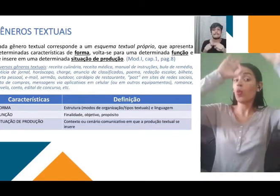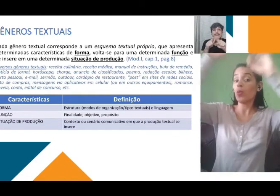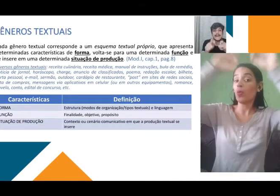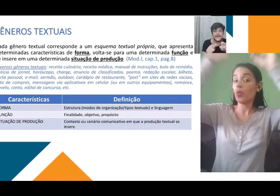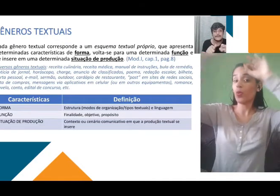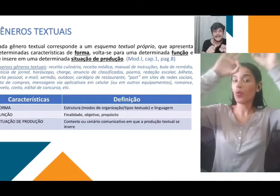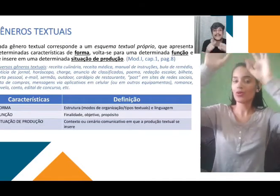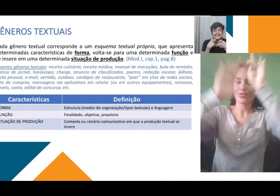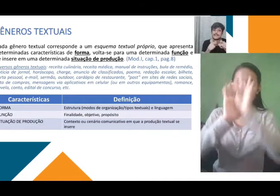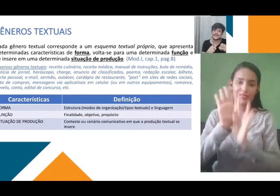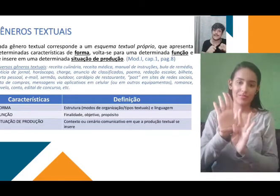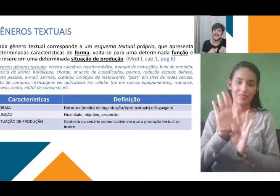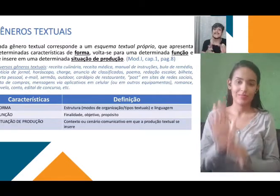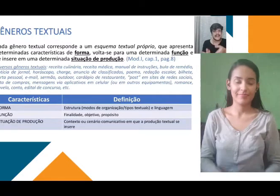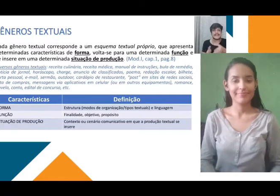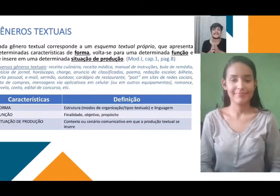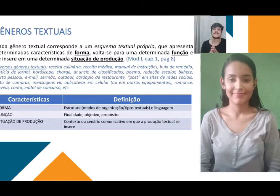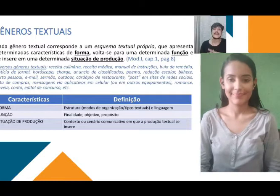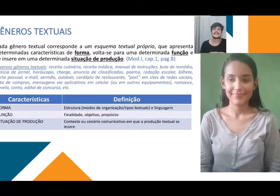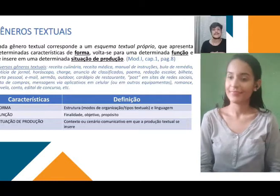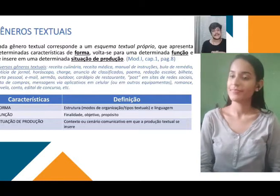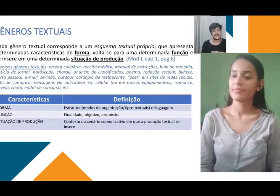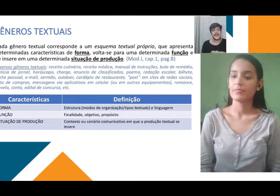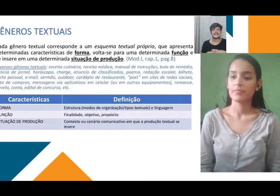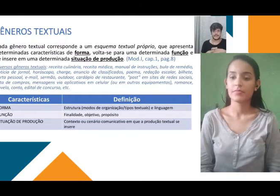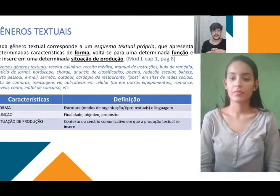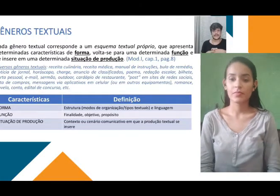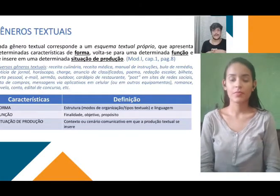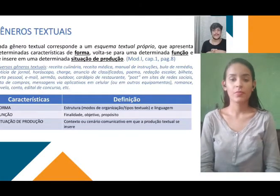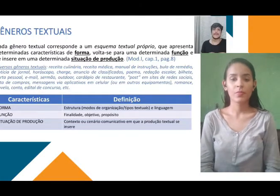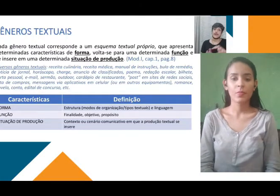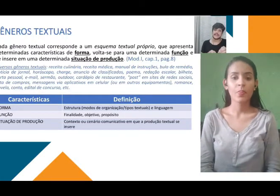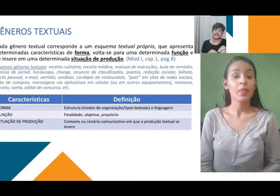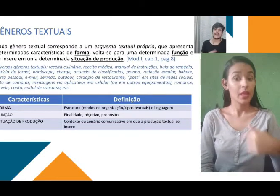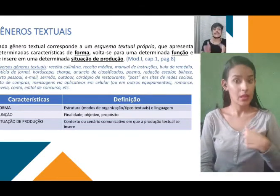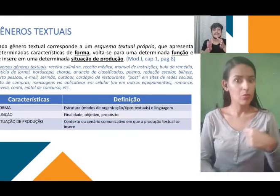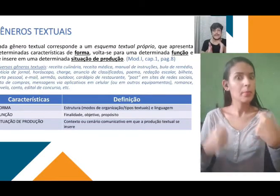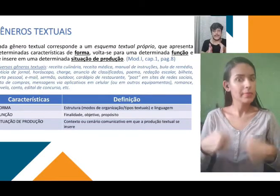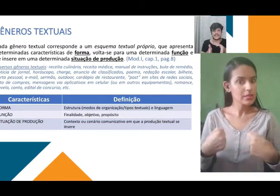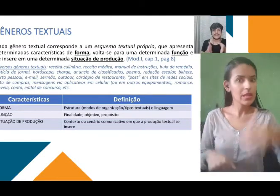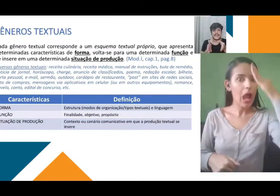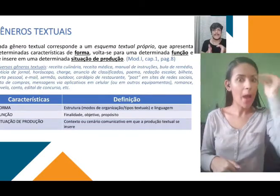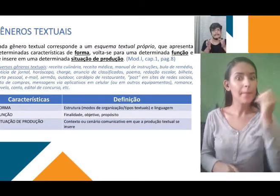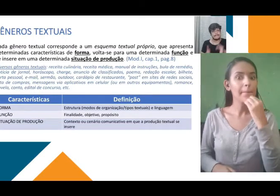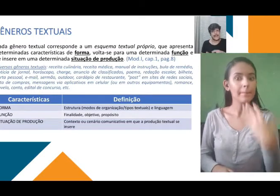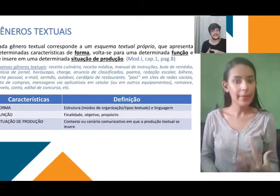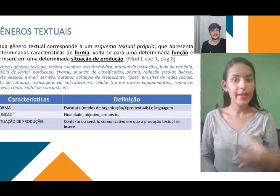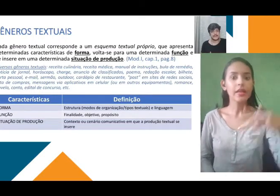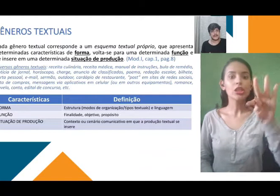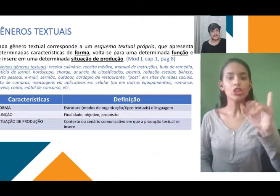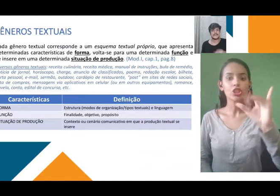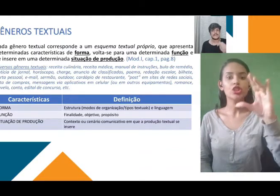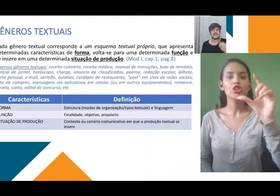adquire para cumprir essa função nessa determinada situação de produção? Ou seja, eu preciso saber bem os